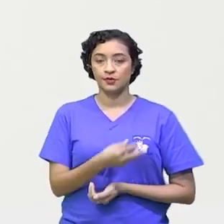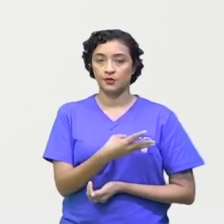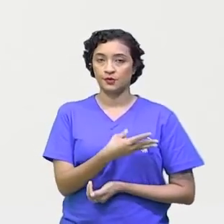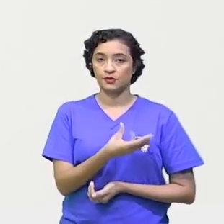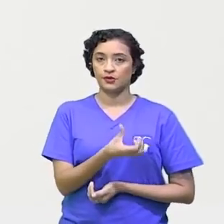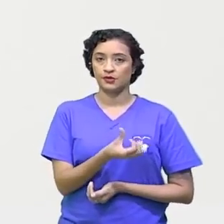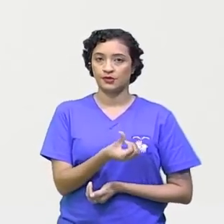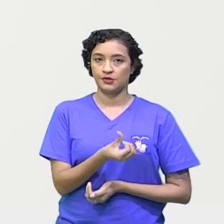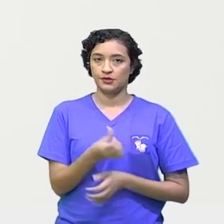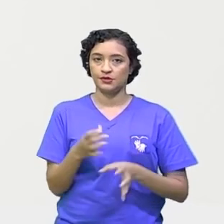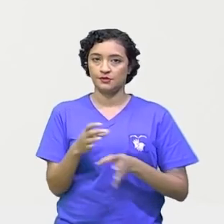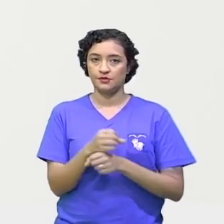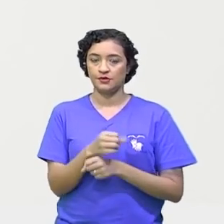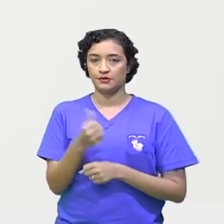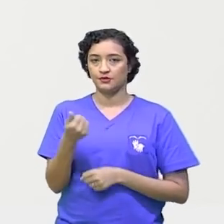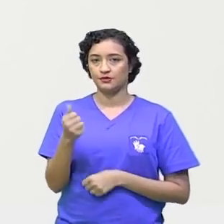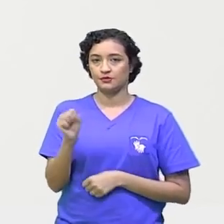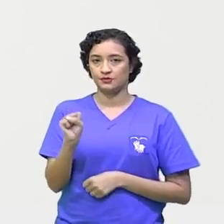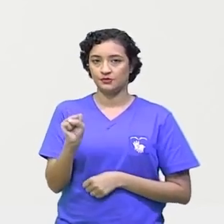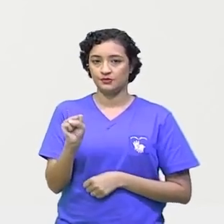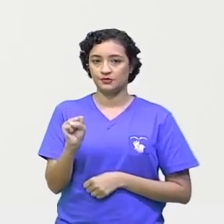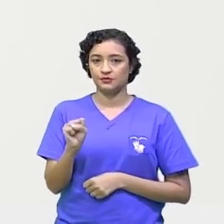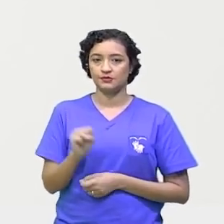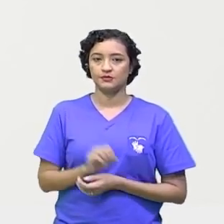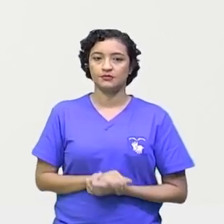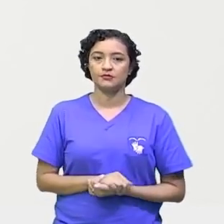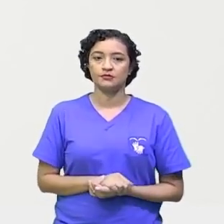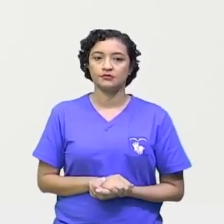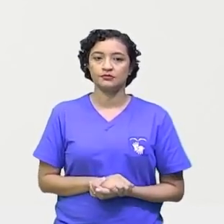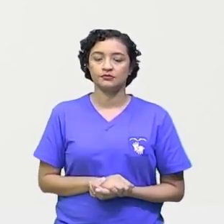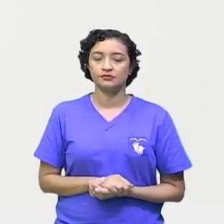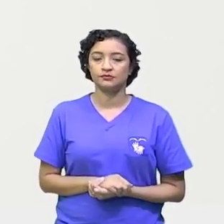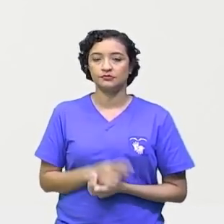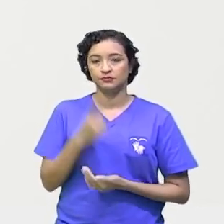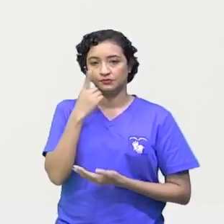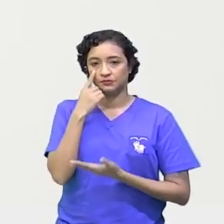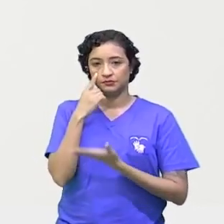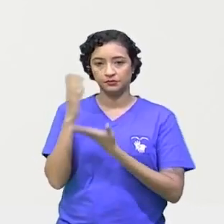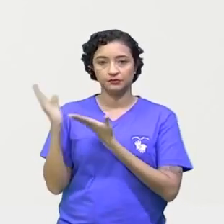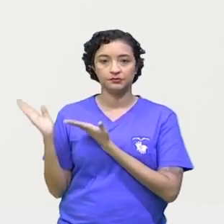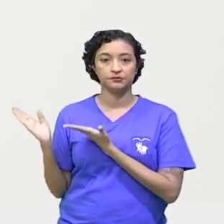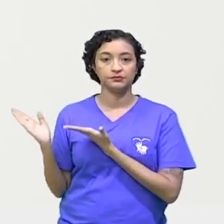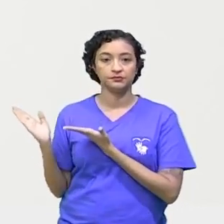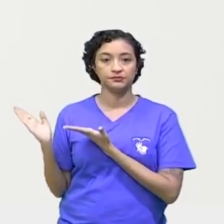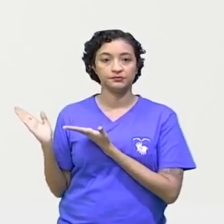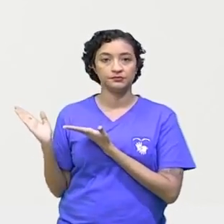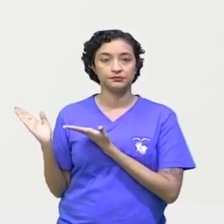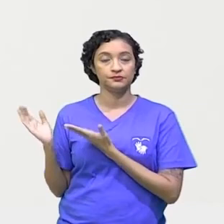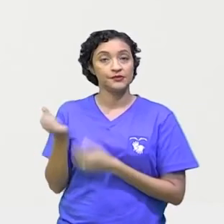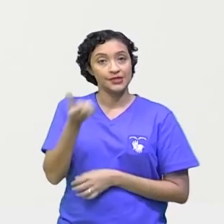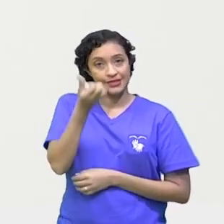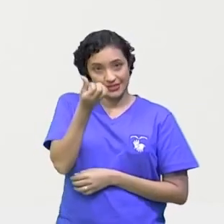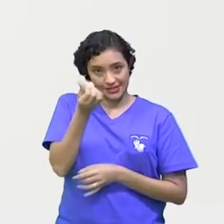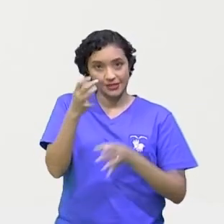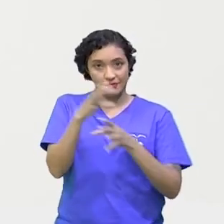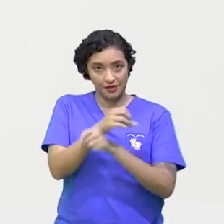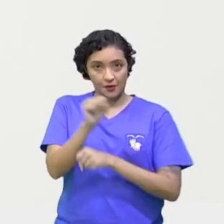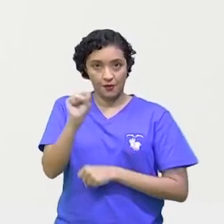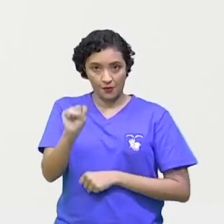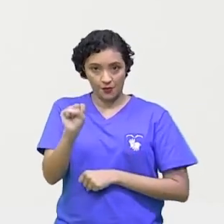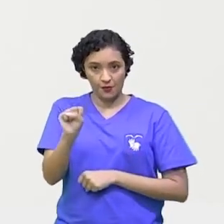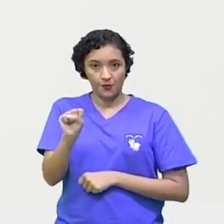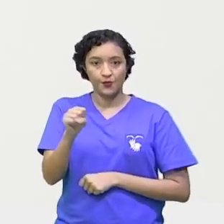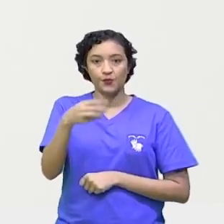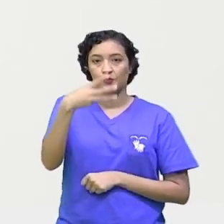36 mais 18. 6 mais 8, 14, sobe em 1. 3 mais 1, 4,